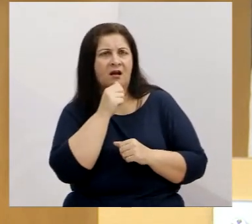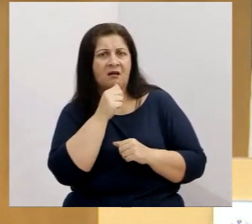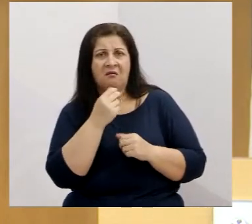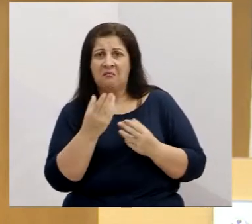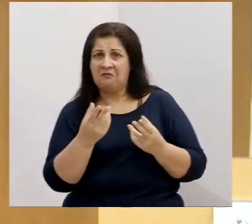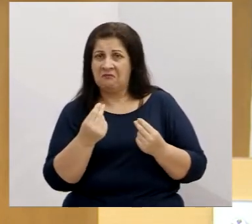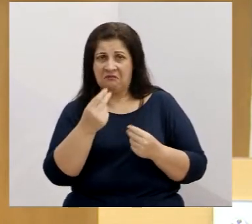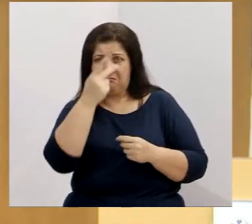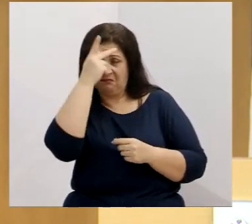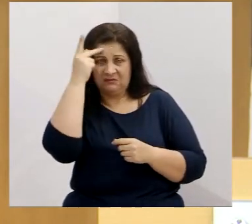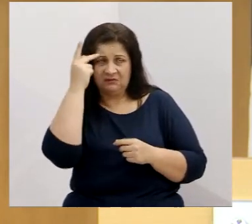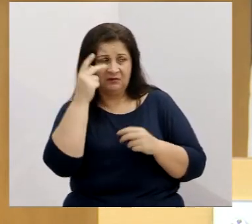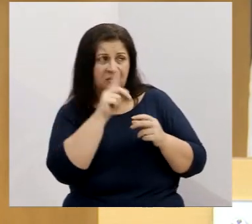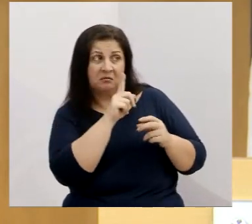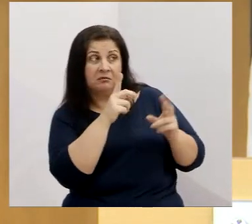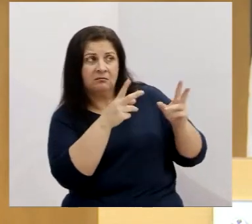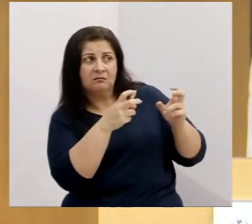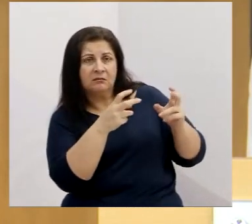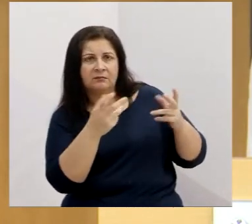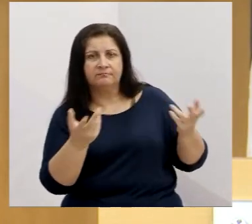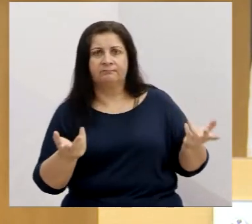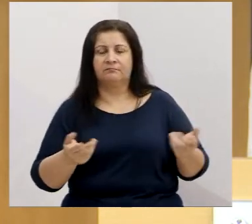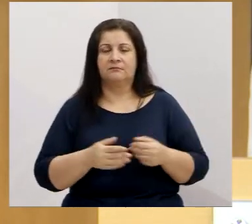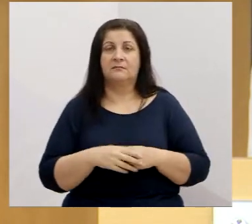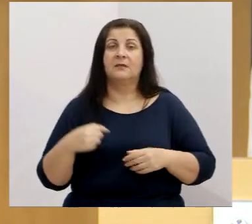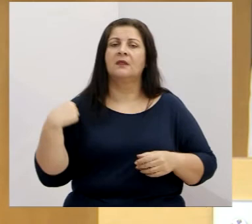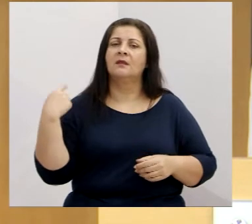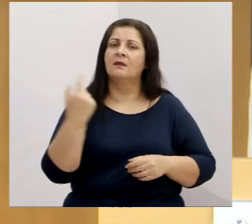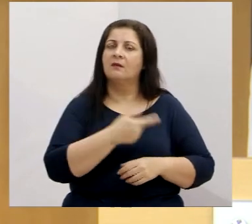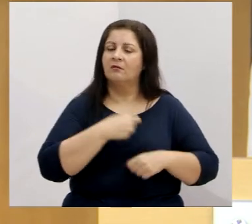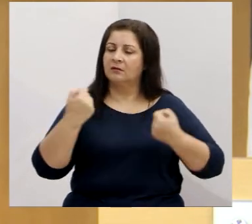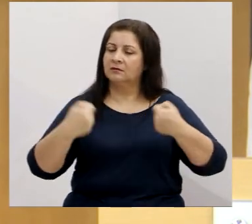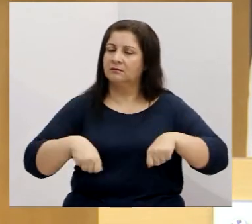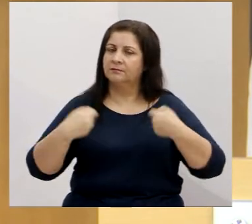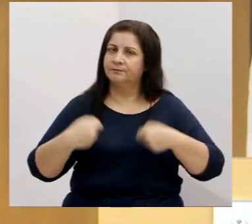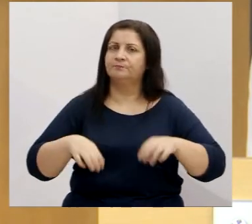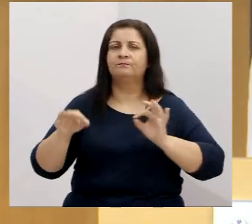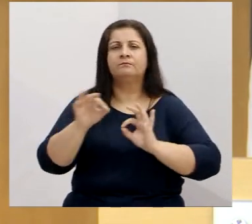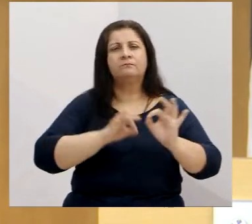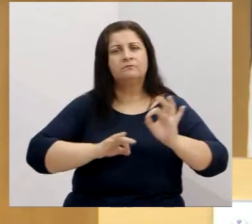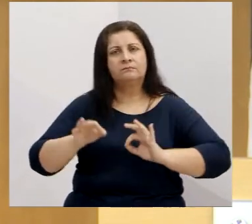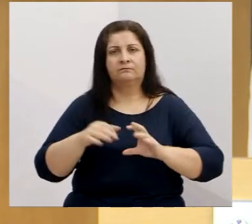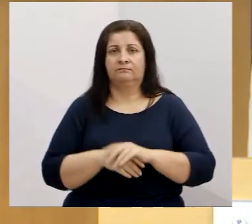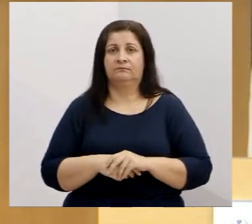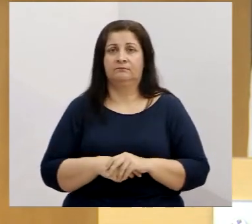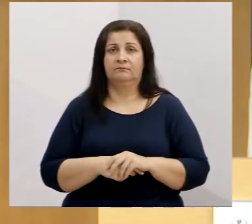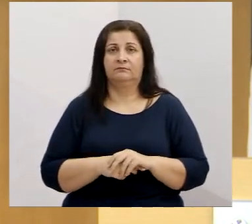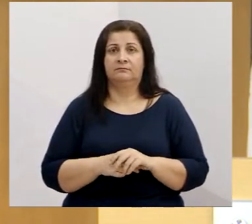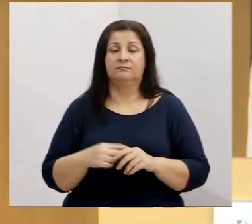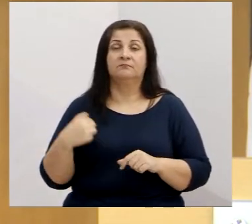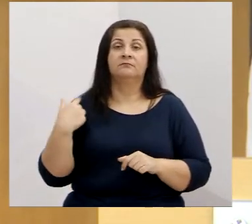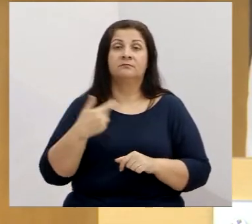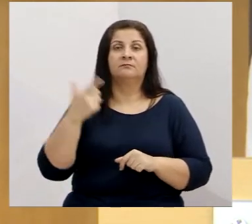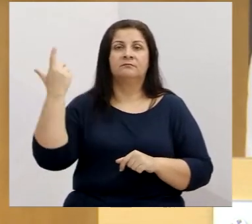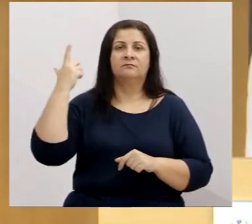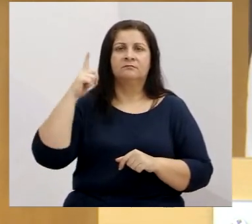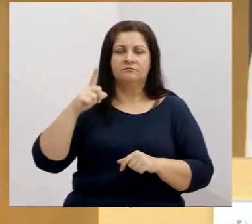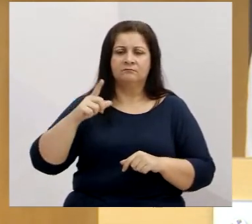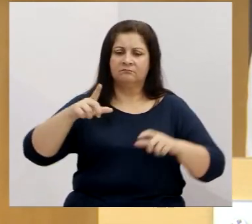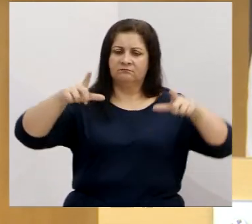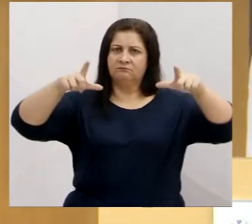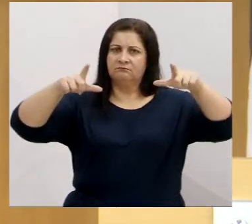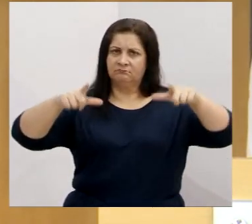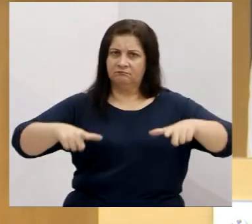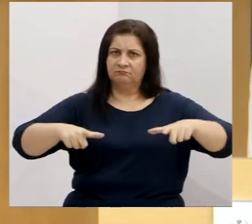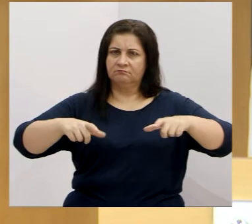reconhecida e a gente tem que cada vez mais se organizar e para que a gente consiga mais ainda espaço na